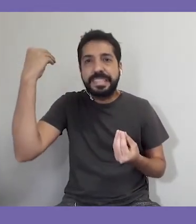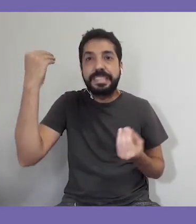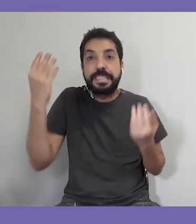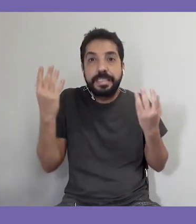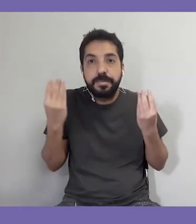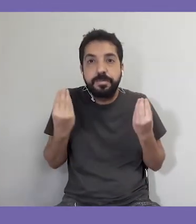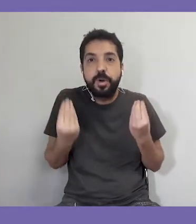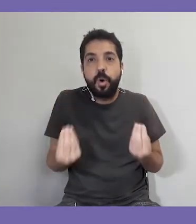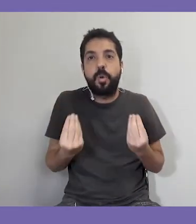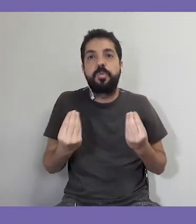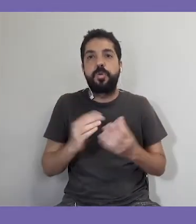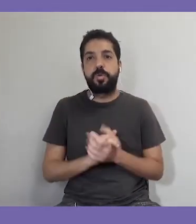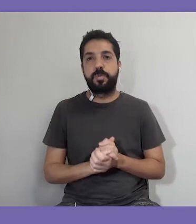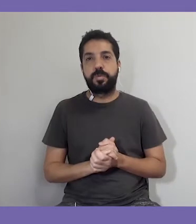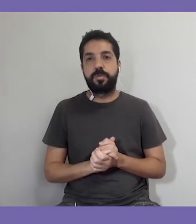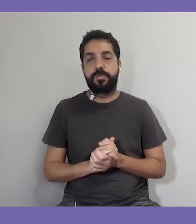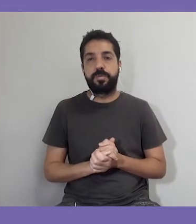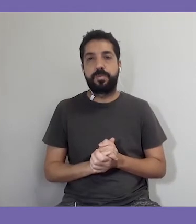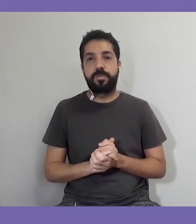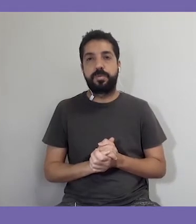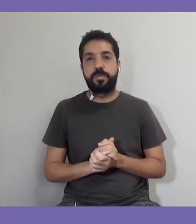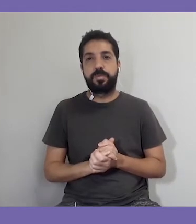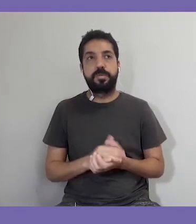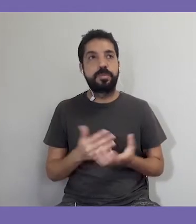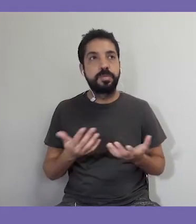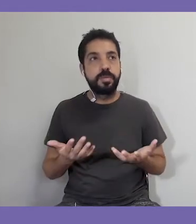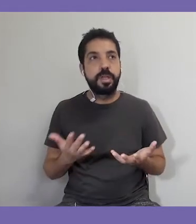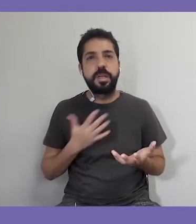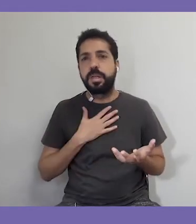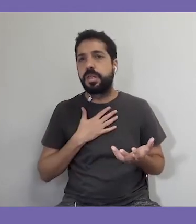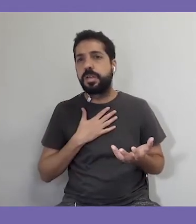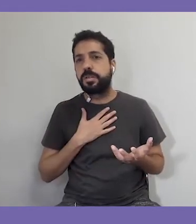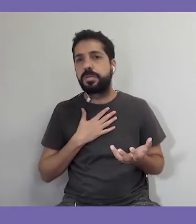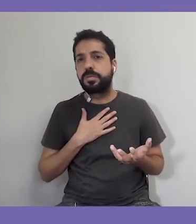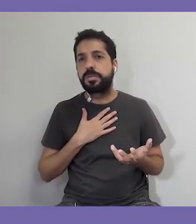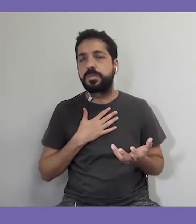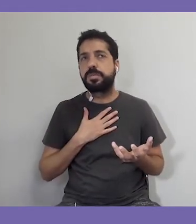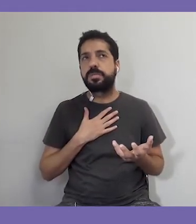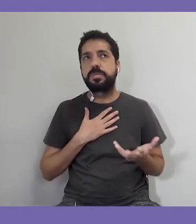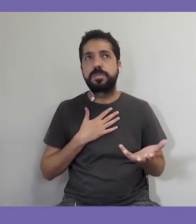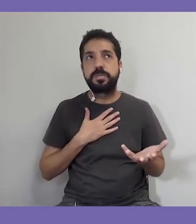me lembrava mais disso, né? Como é que